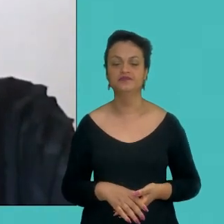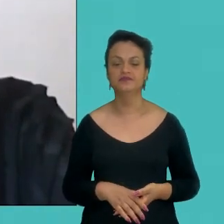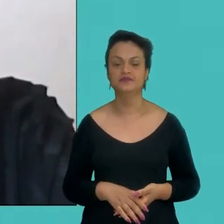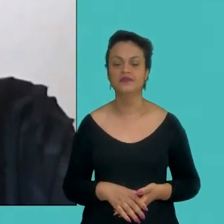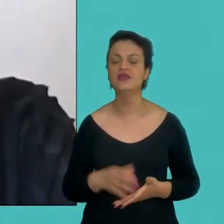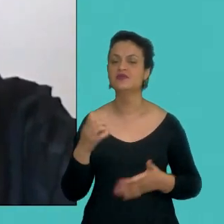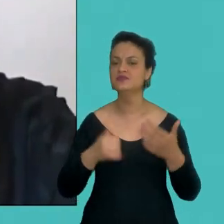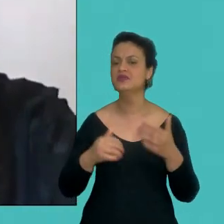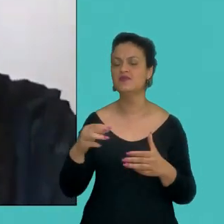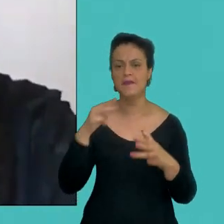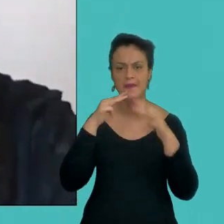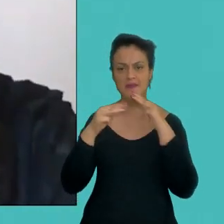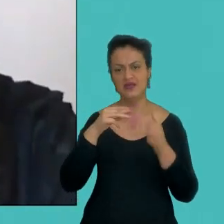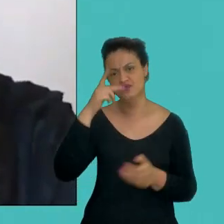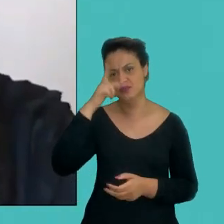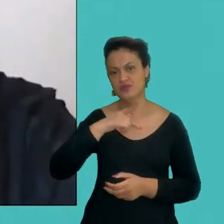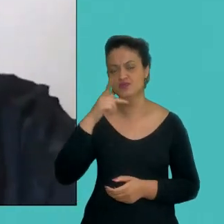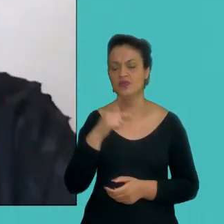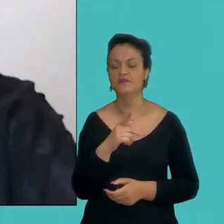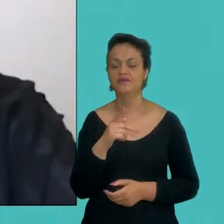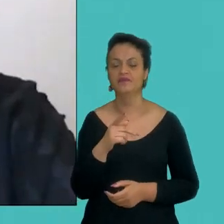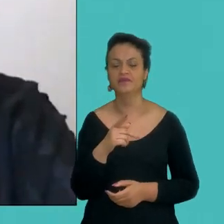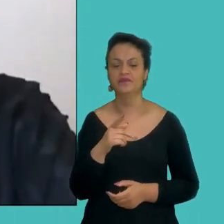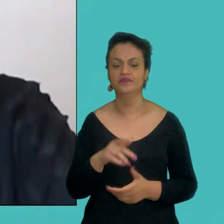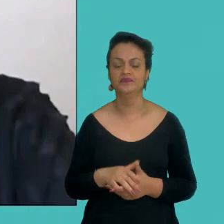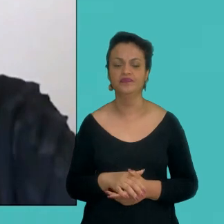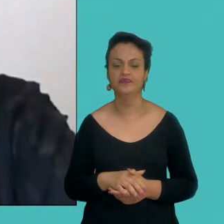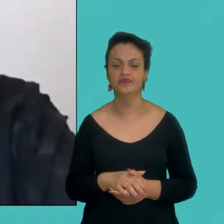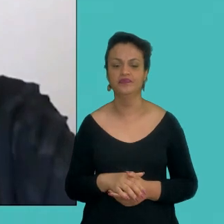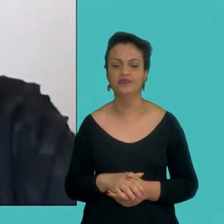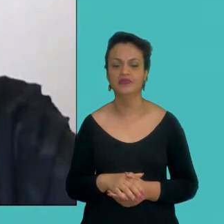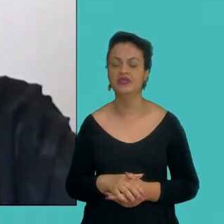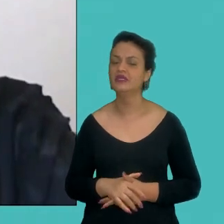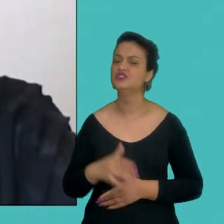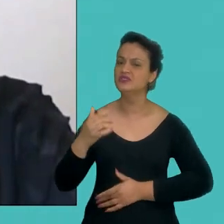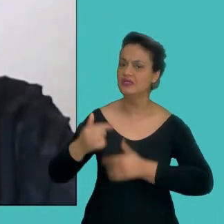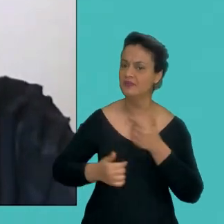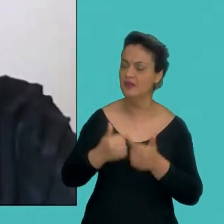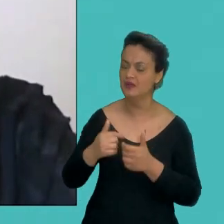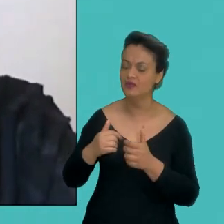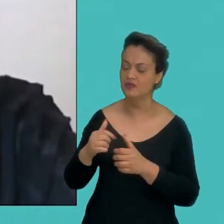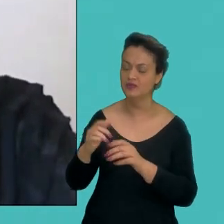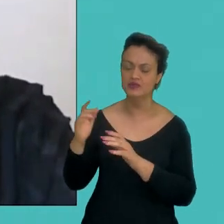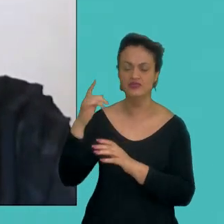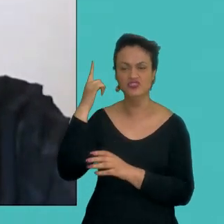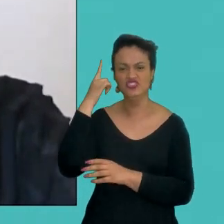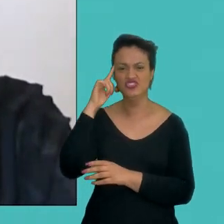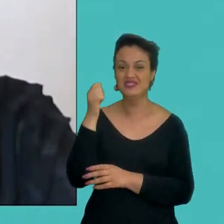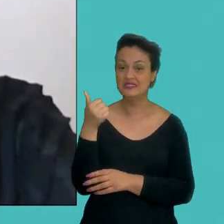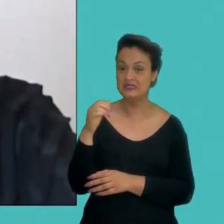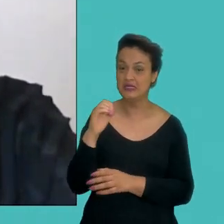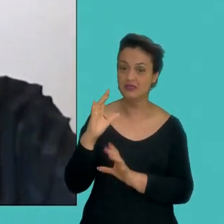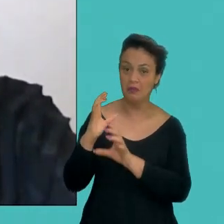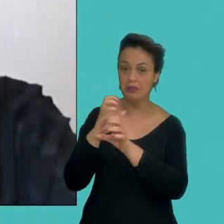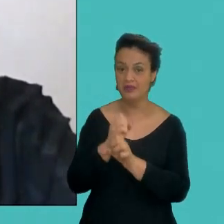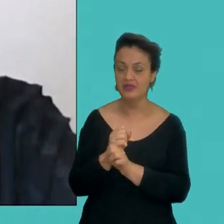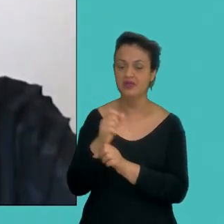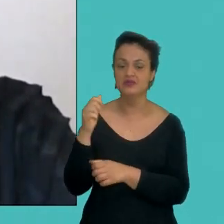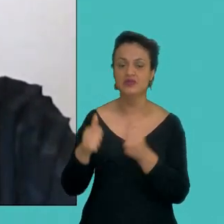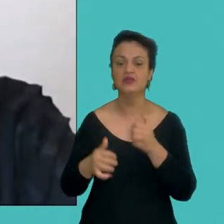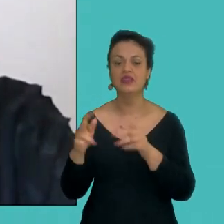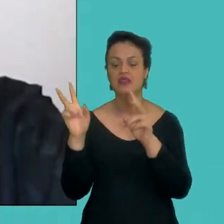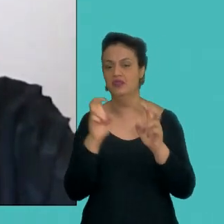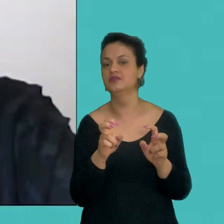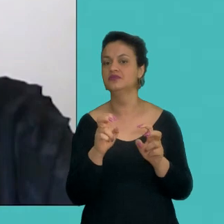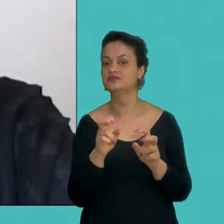questão. Por que eu estou falando em marketing pessoal? Porque a gente se empenhou nos últimos 10 dias exatamente